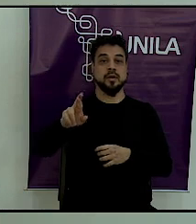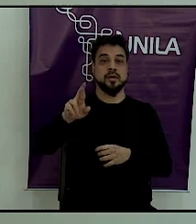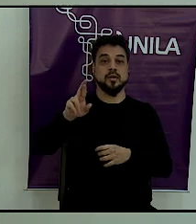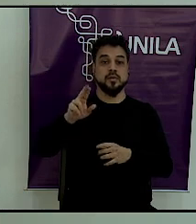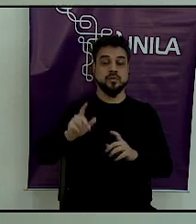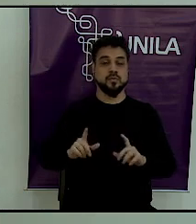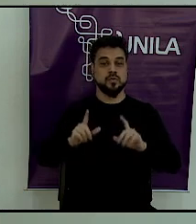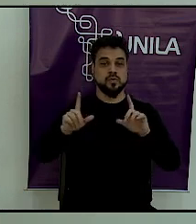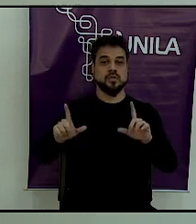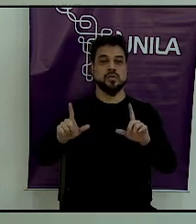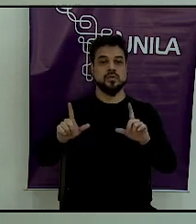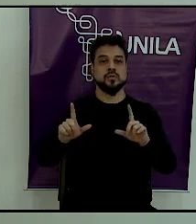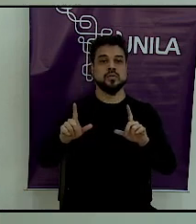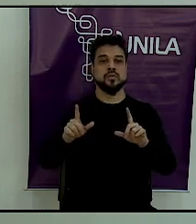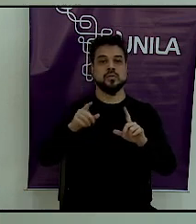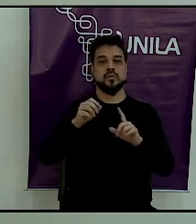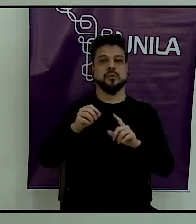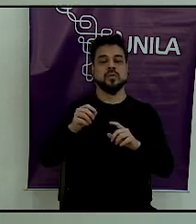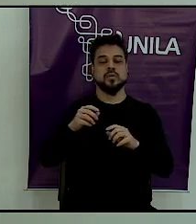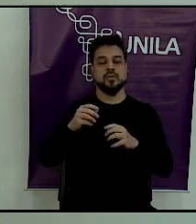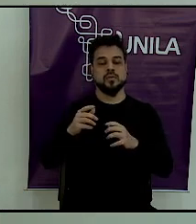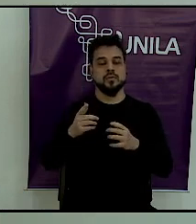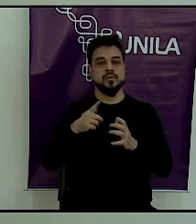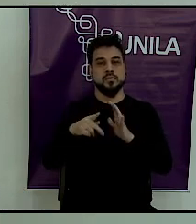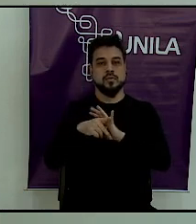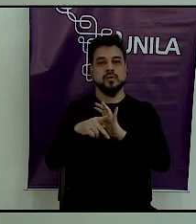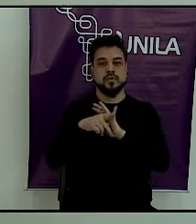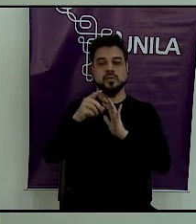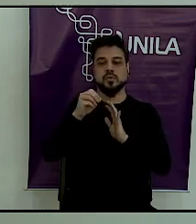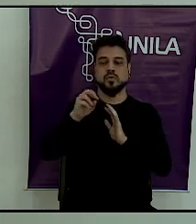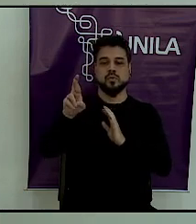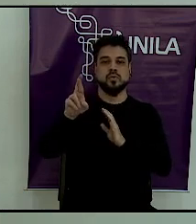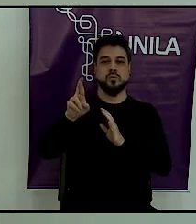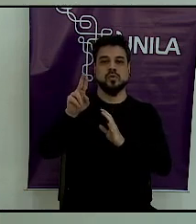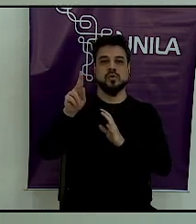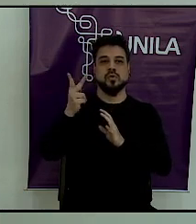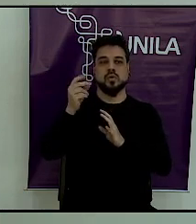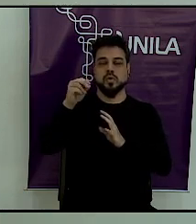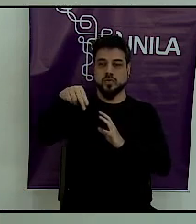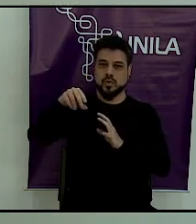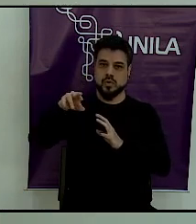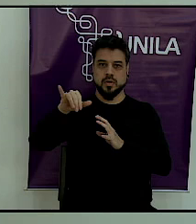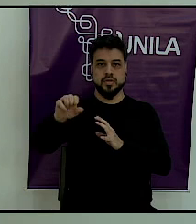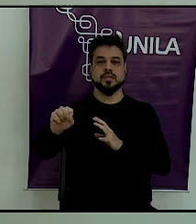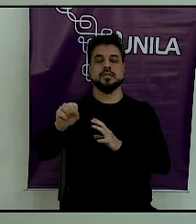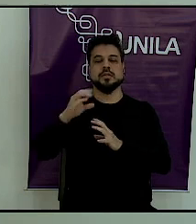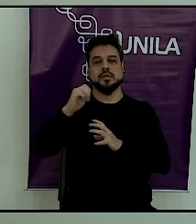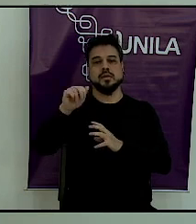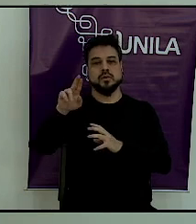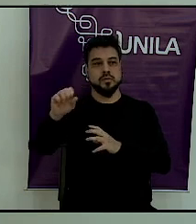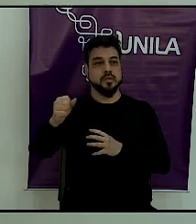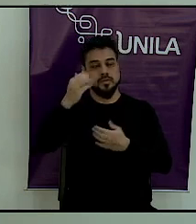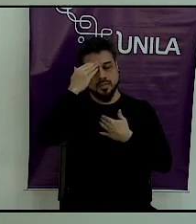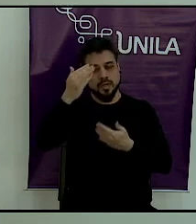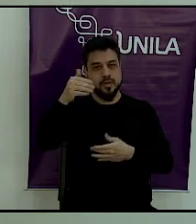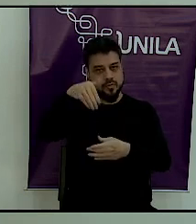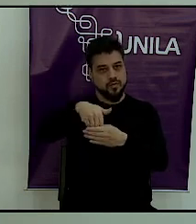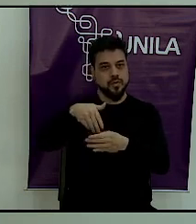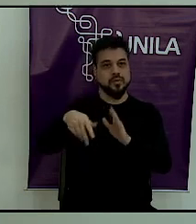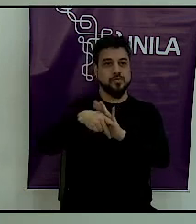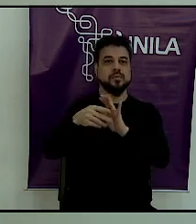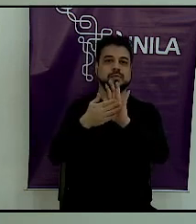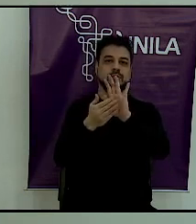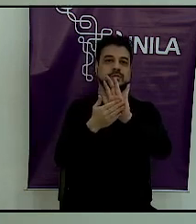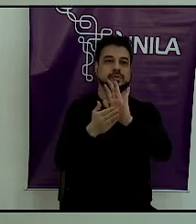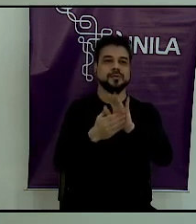um futuro merecedor do título de doutor honoris causa. Muito obrigado. Votem na proposta